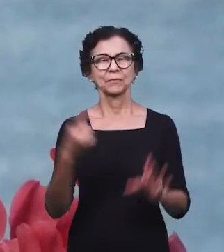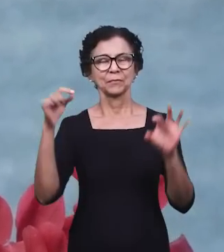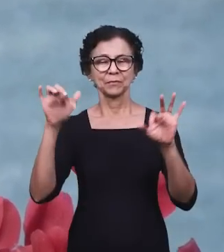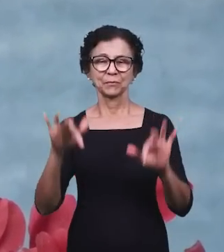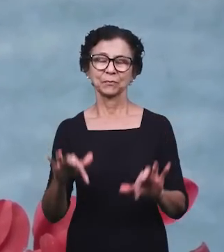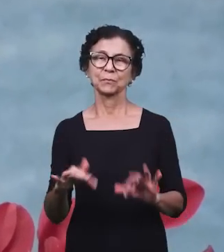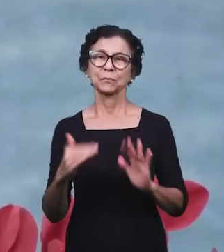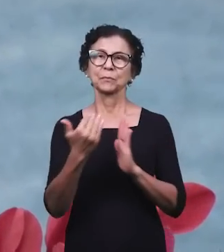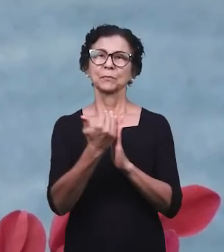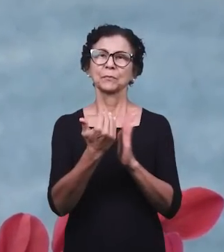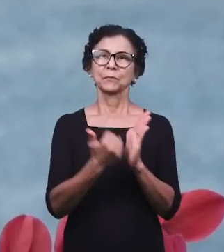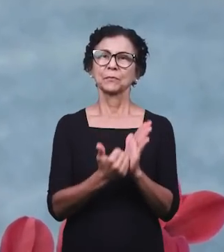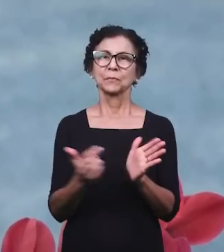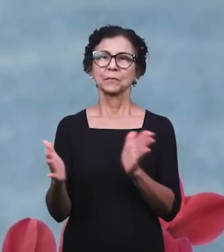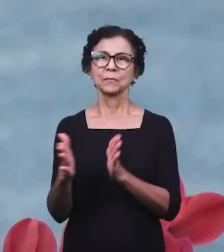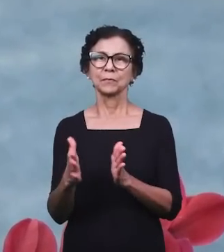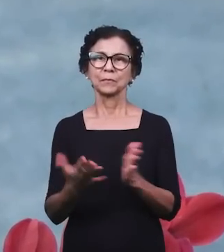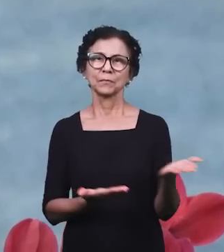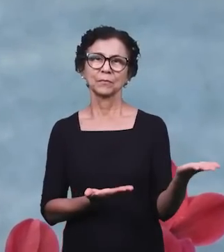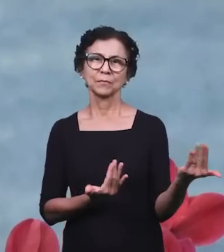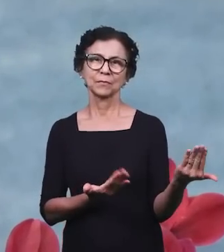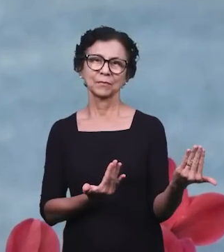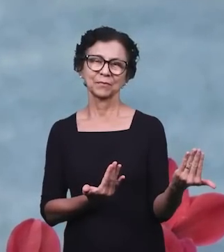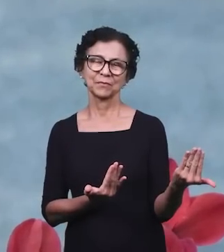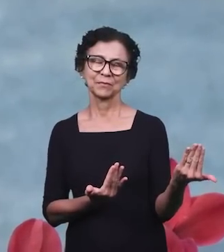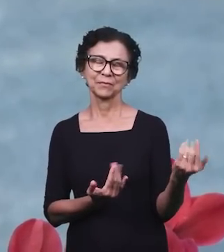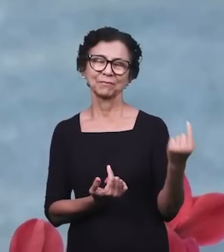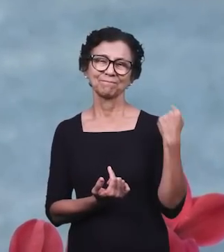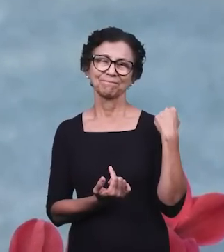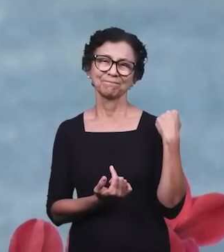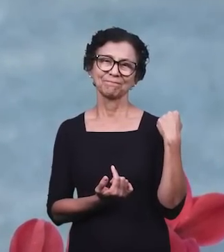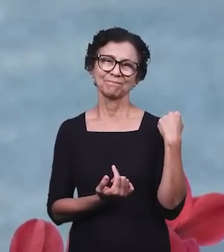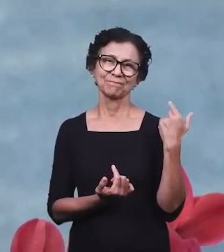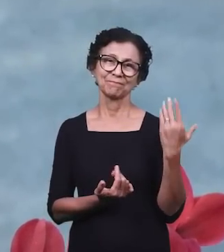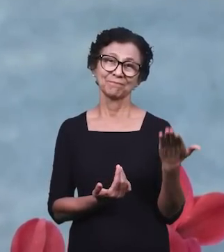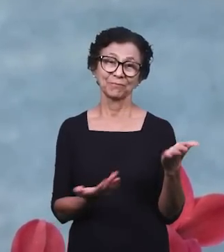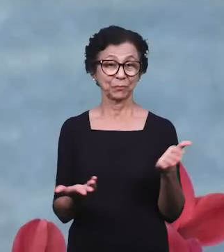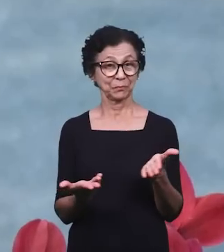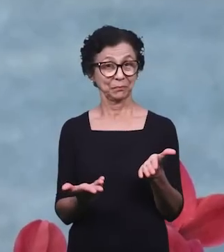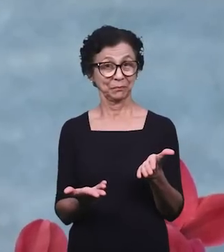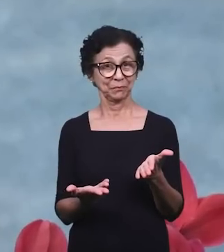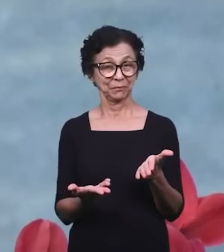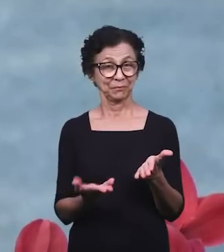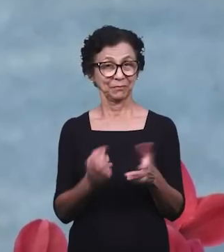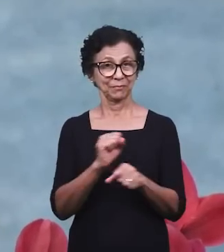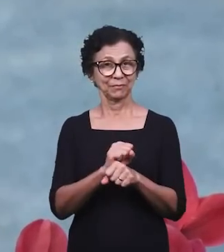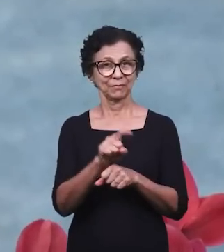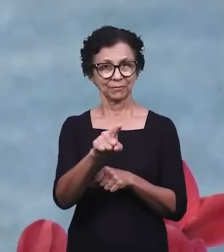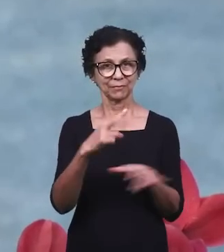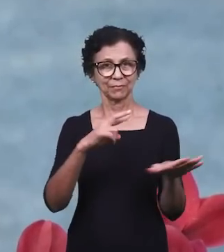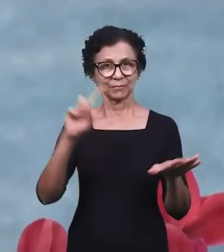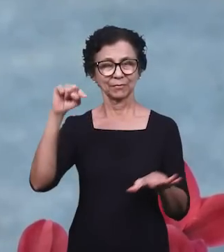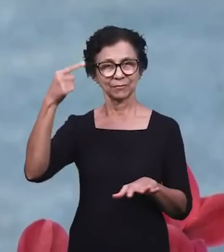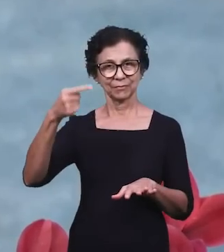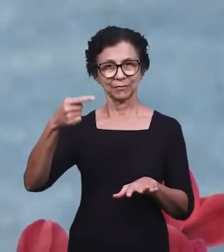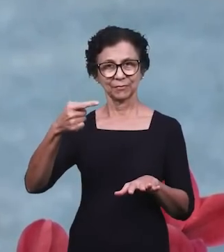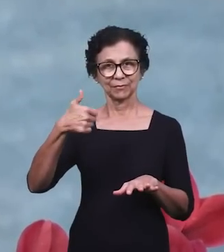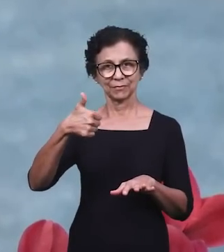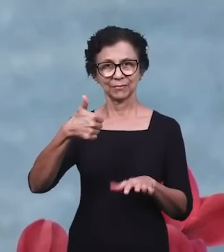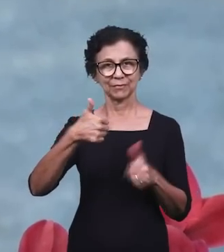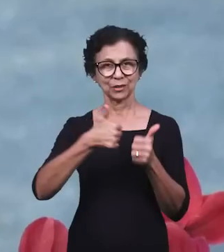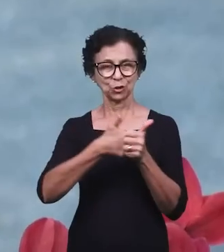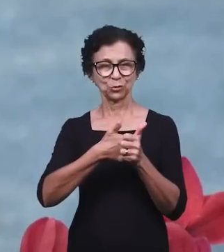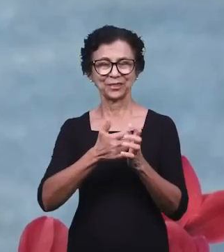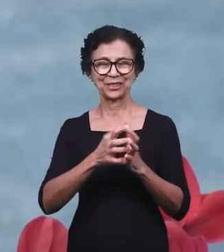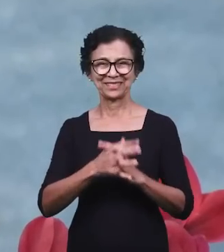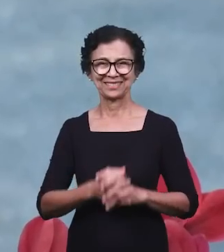edição do programa Os Dias da Minha Mocidade. Se Deus quiser, vou ficar esperando, tá? Semana que vem você aí, nós